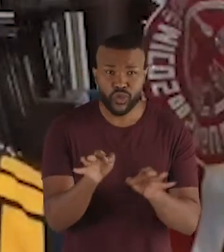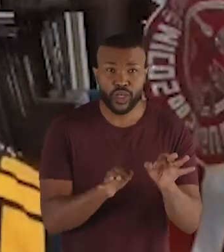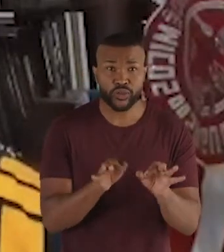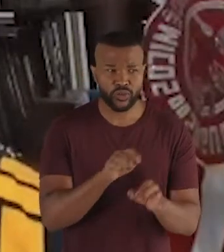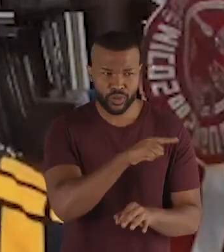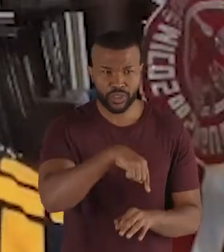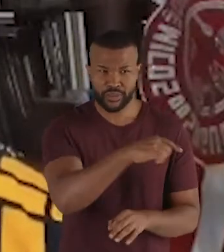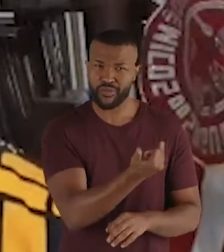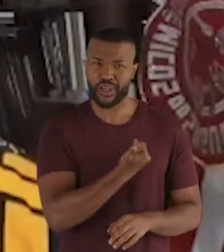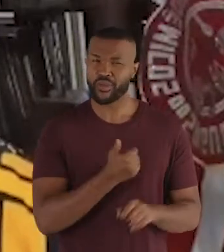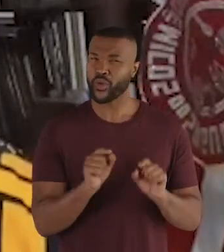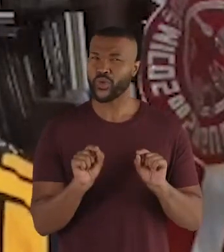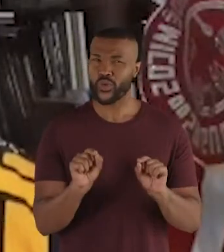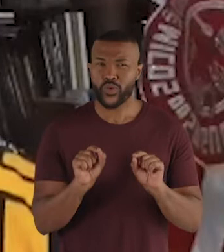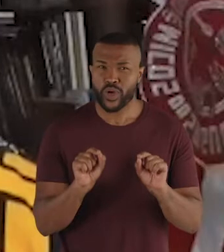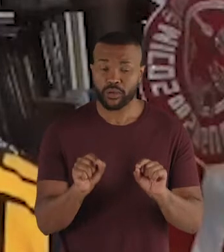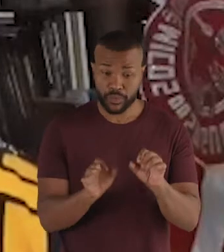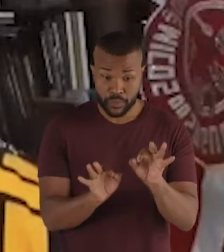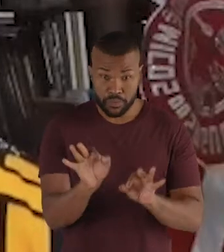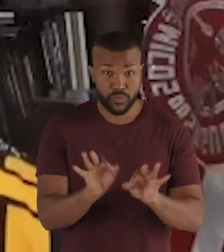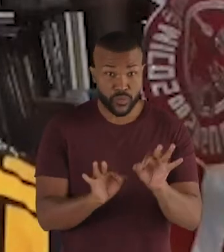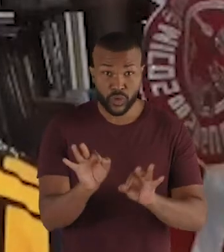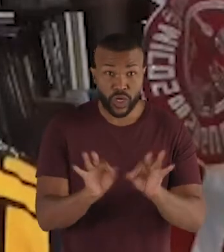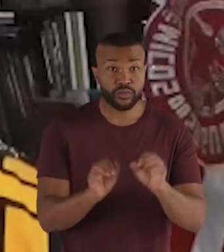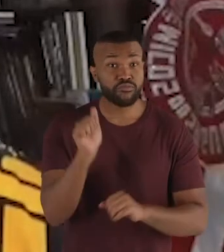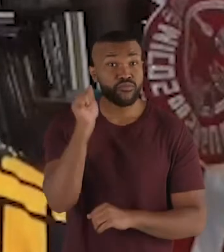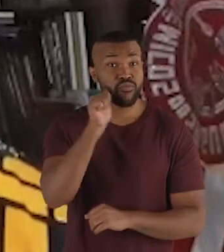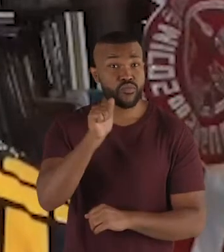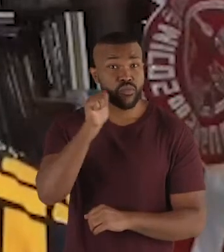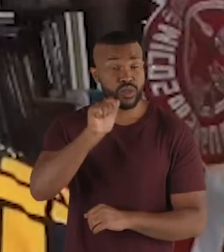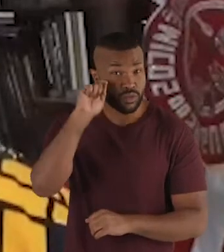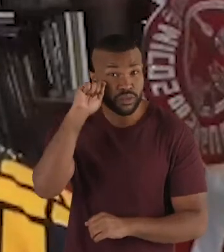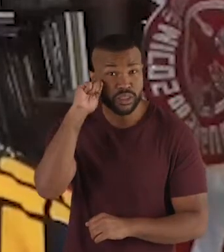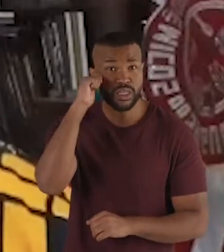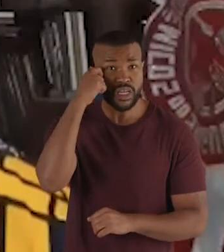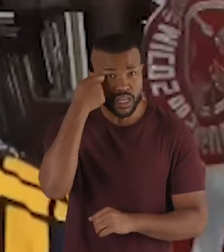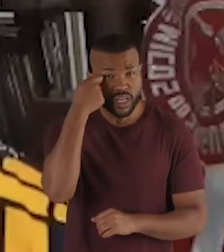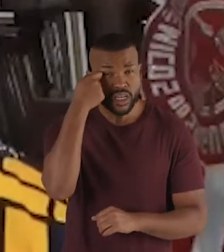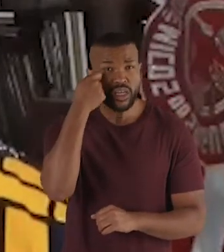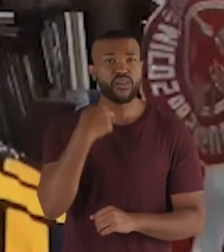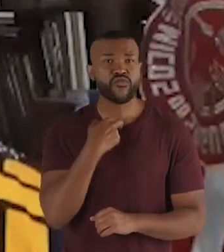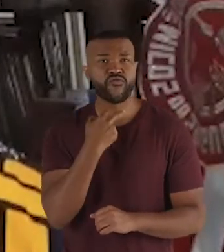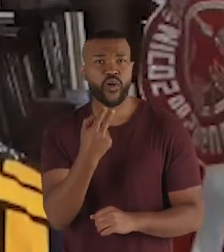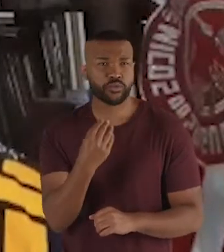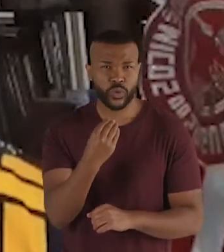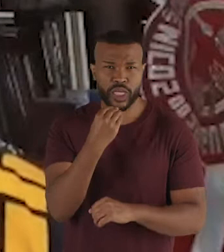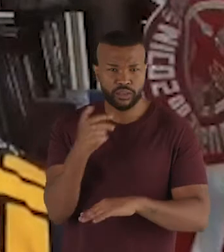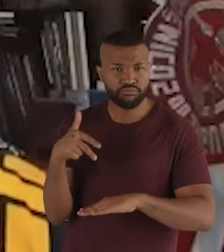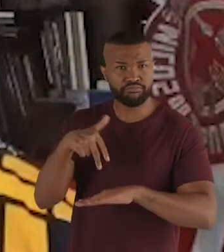eles diziam para mim que era o projeto de uma mulher negra com voz e